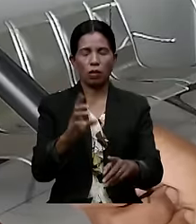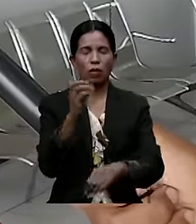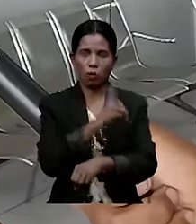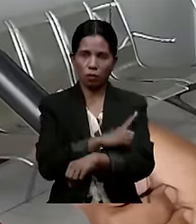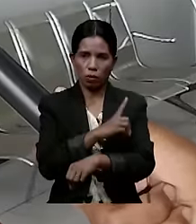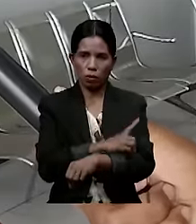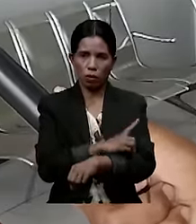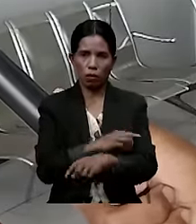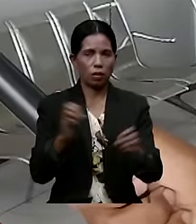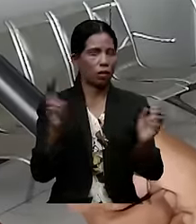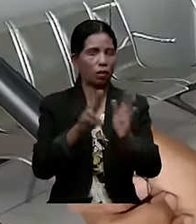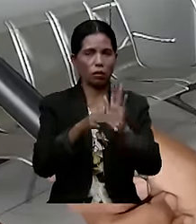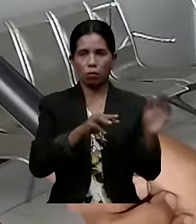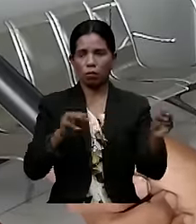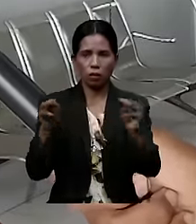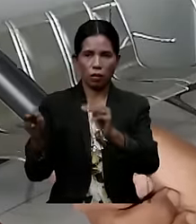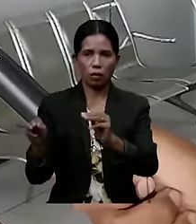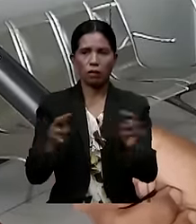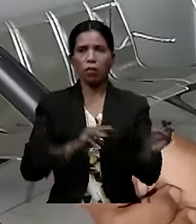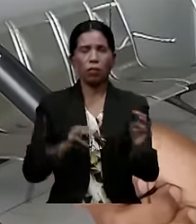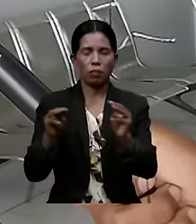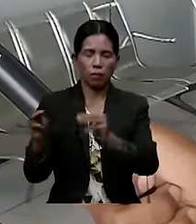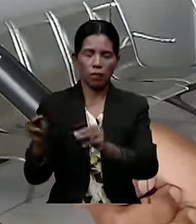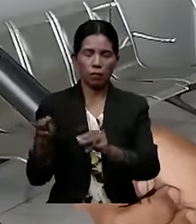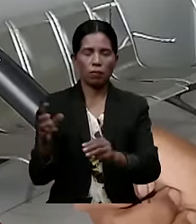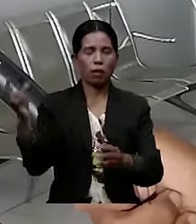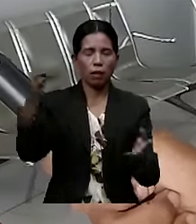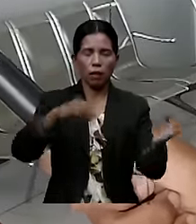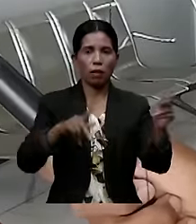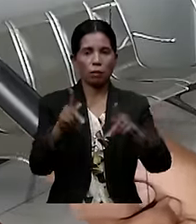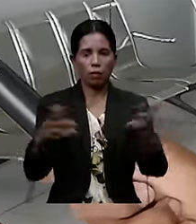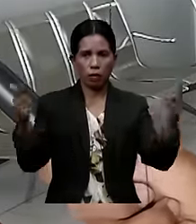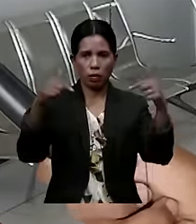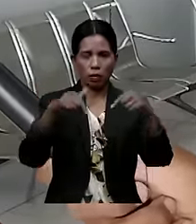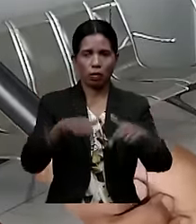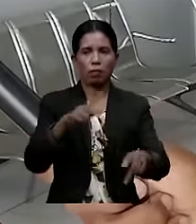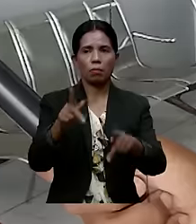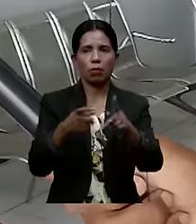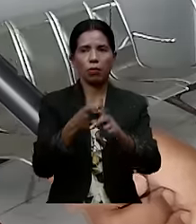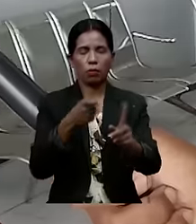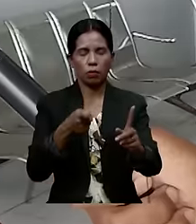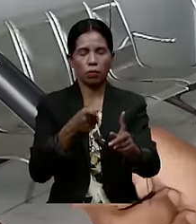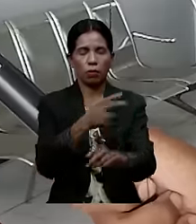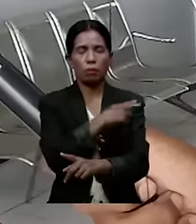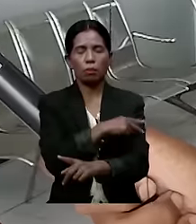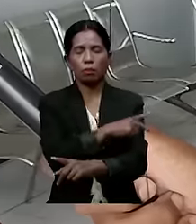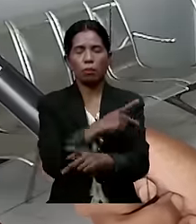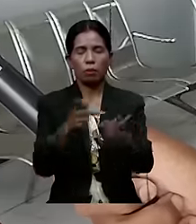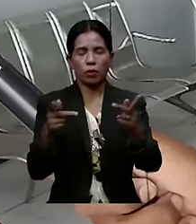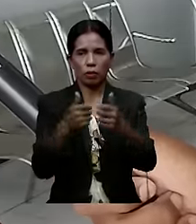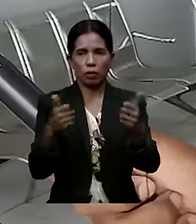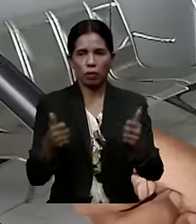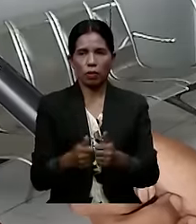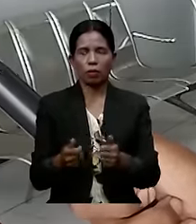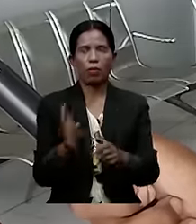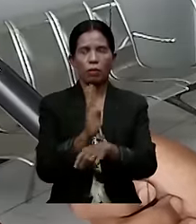de ne lai horaru dia mudan sabai mbam mudan sane maka ba konsentrasong ne negosian de sira mai usi posto sira na mai negosia